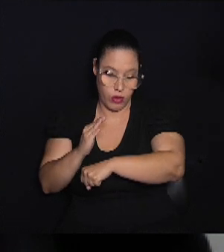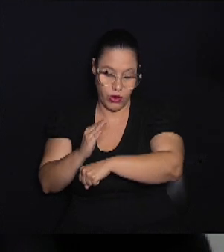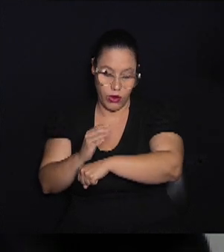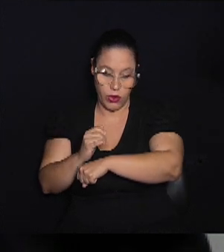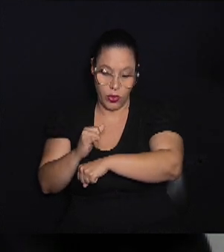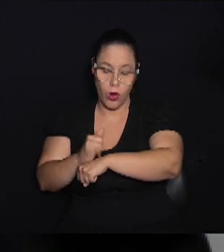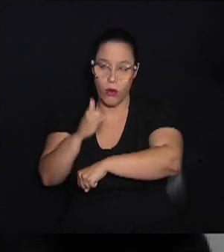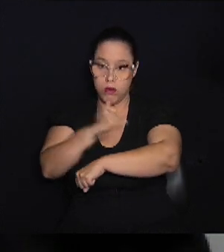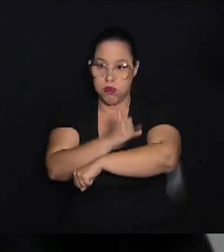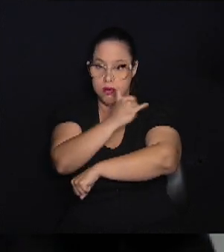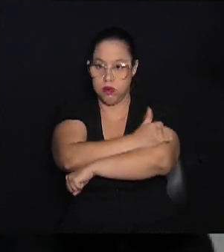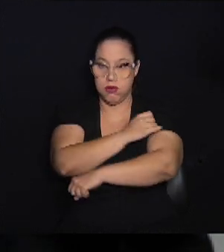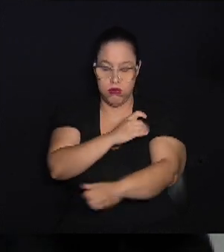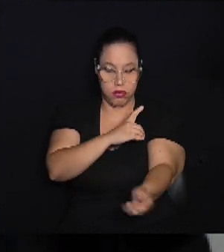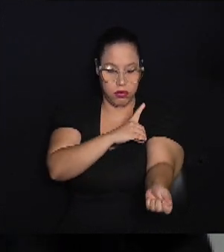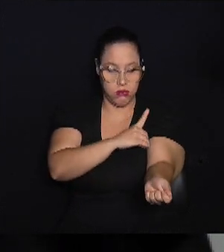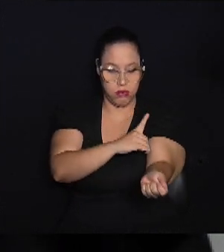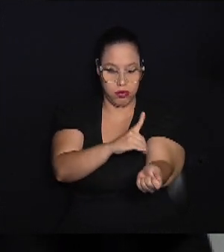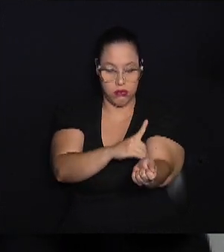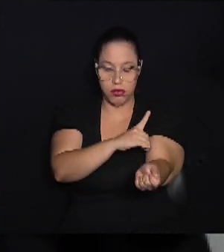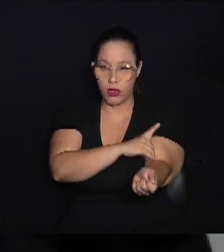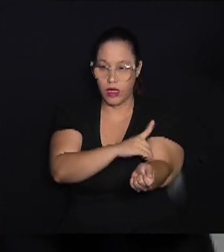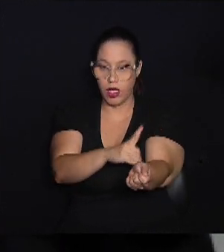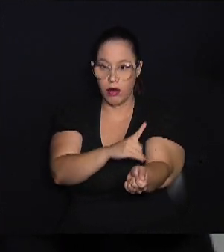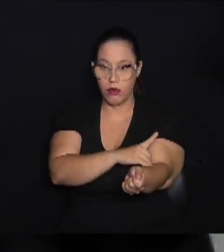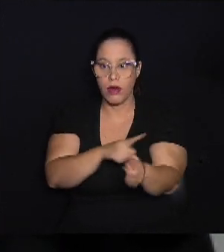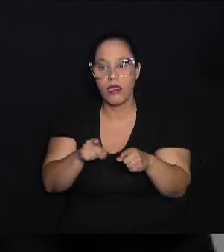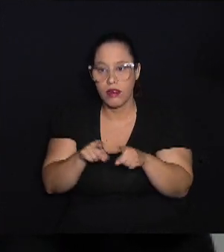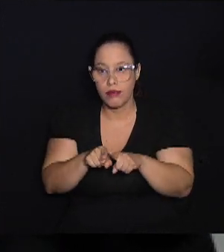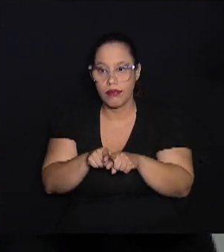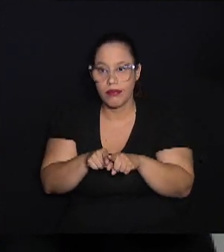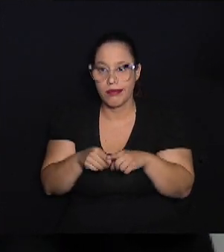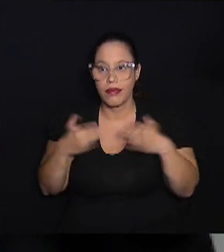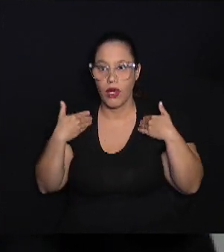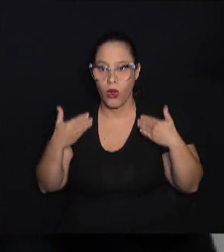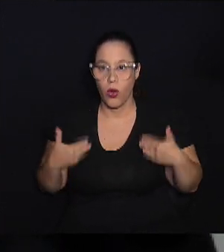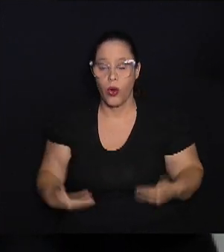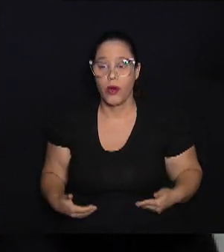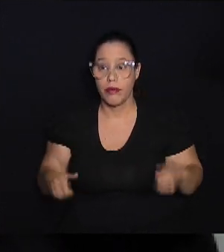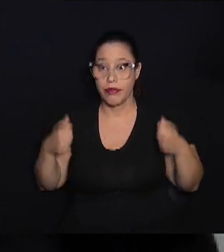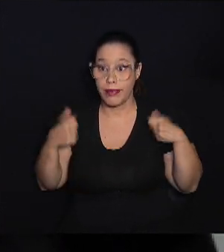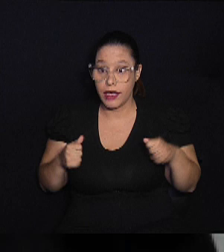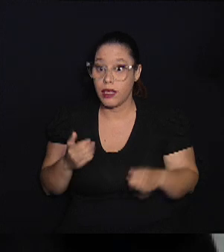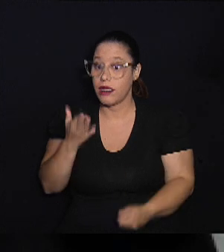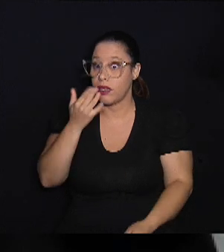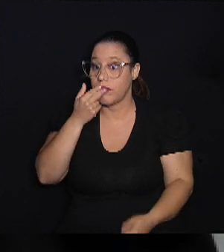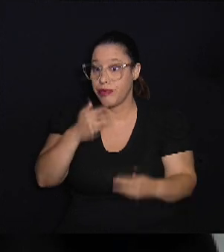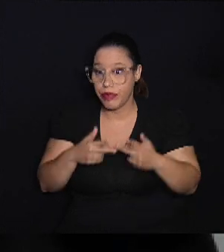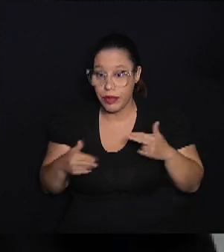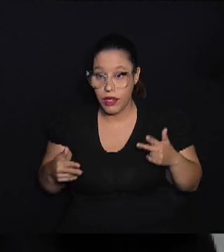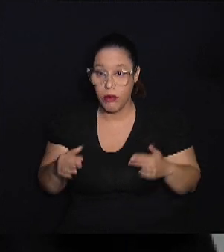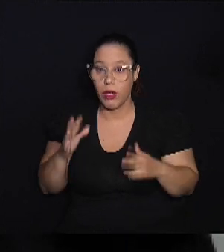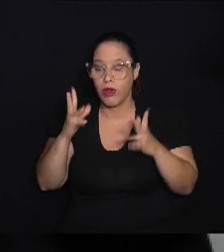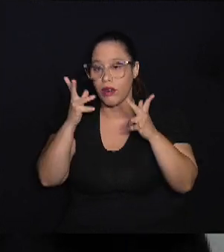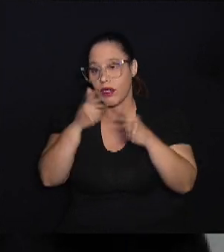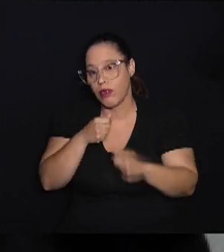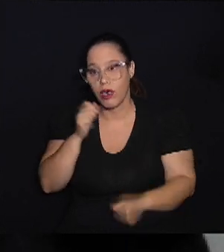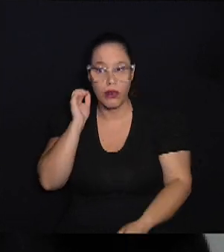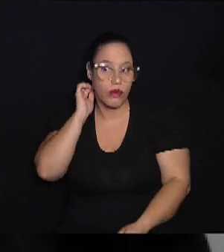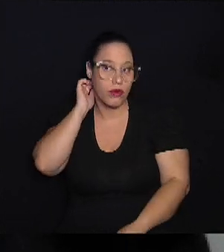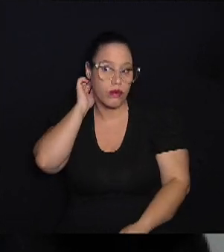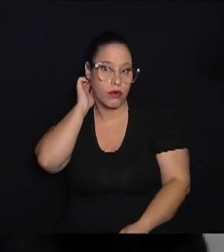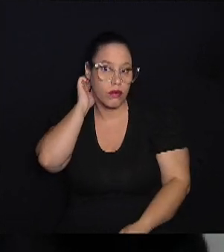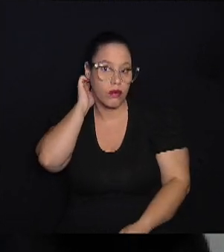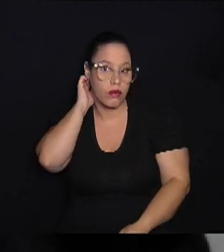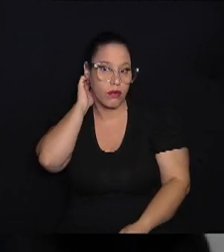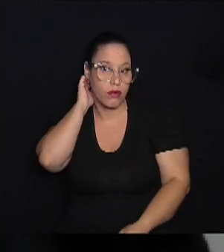é muito importante que a gente entenda que o corpo humano tem necessidades de alimentos naturais, né? Nós fazemos parte